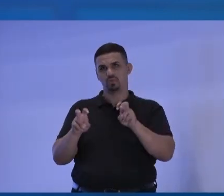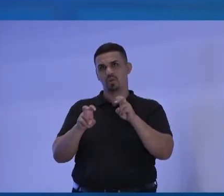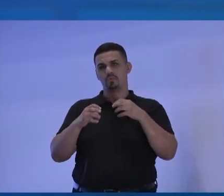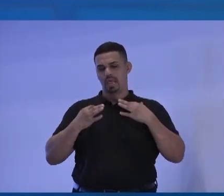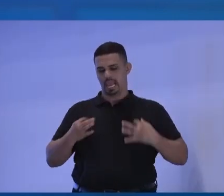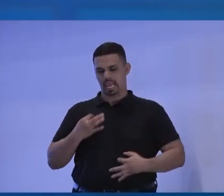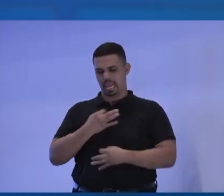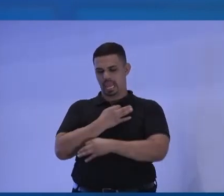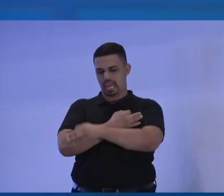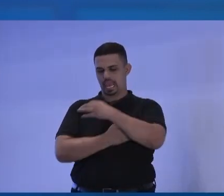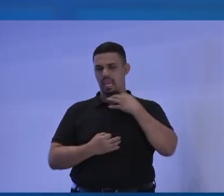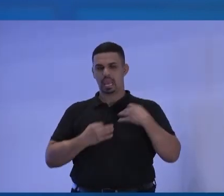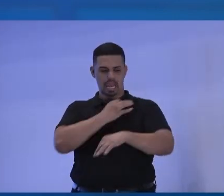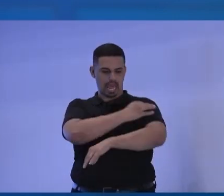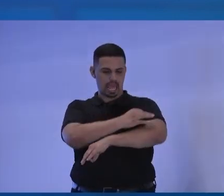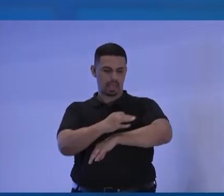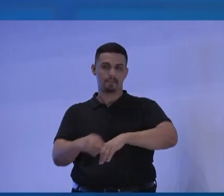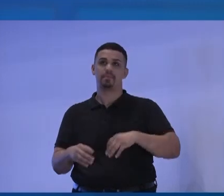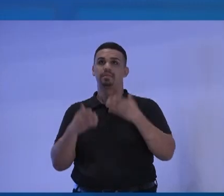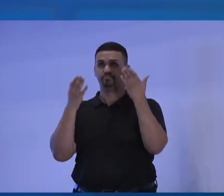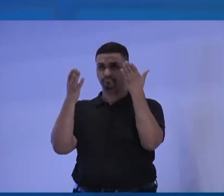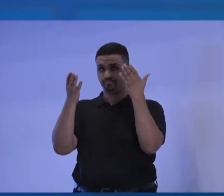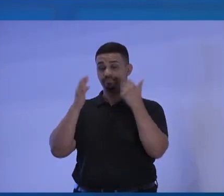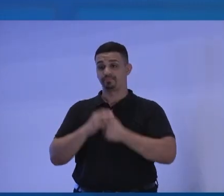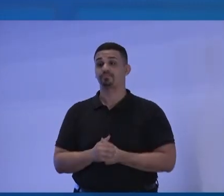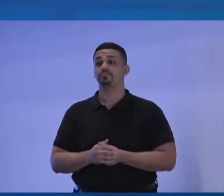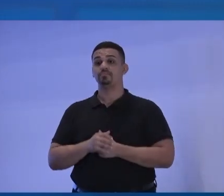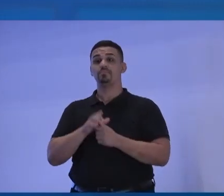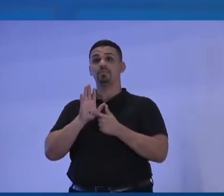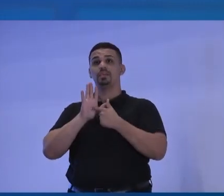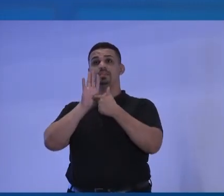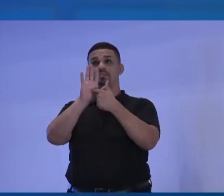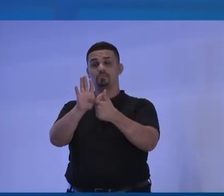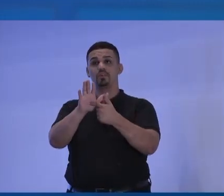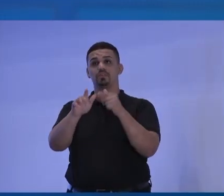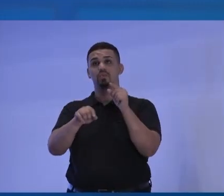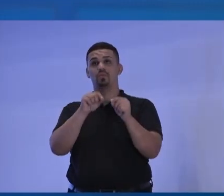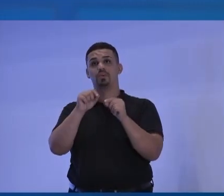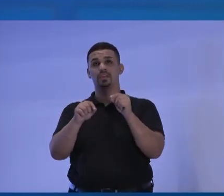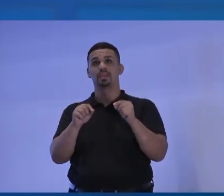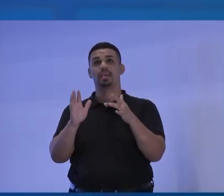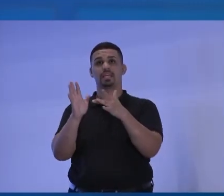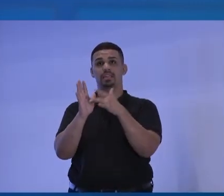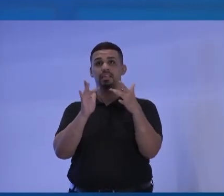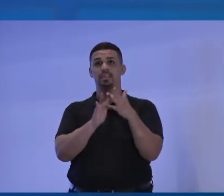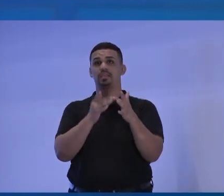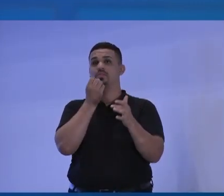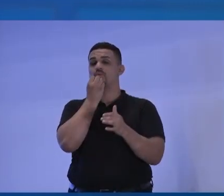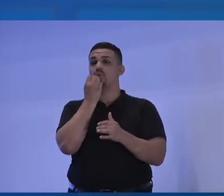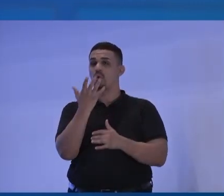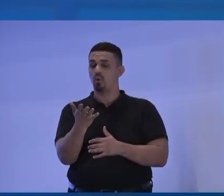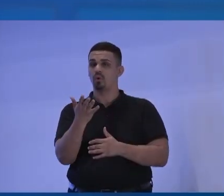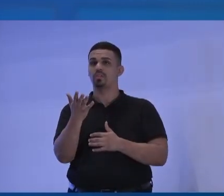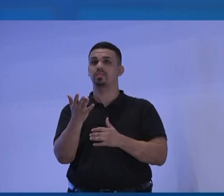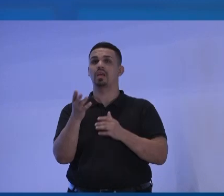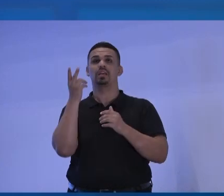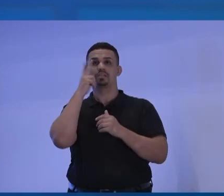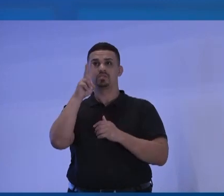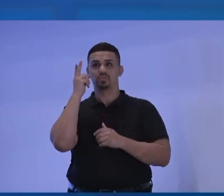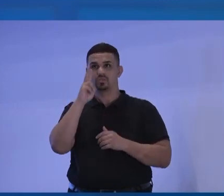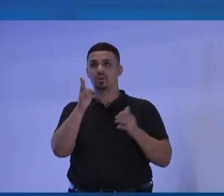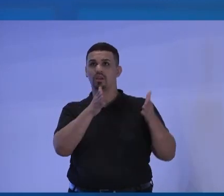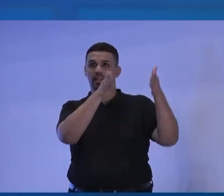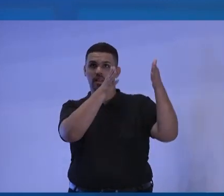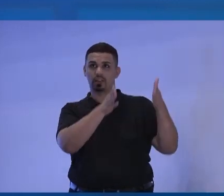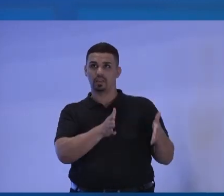imagem, ilustra uma parábola da Bíblia, do Evangelho, em que Cristo conta a história do rico e Lázaro. O Lázaro era um